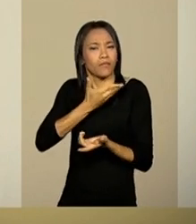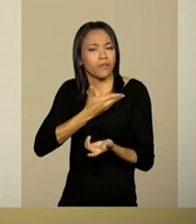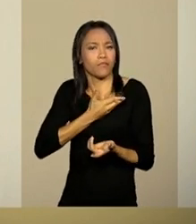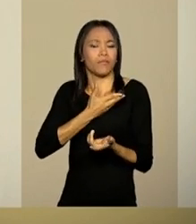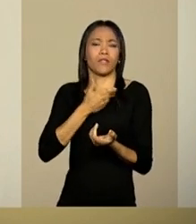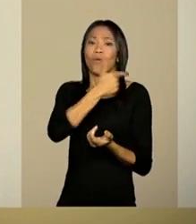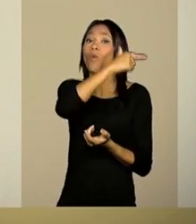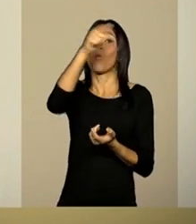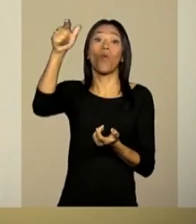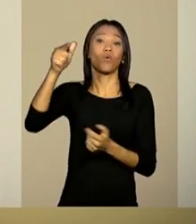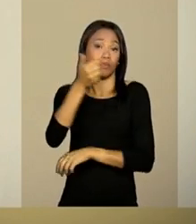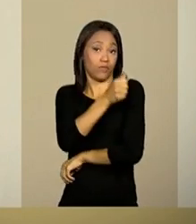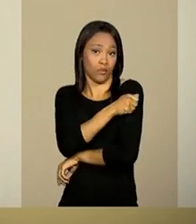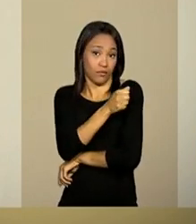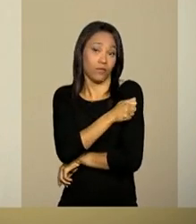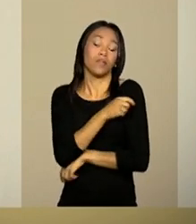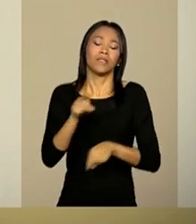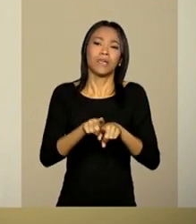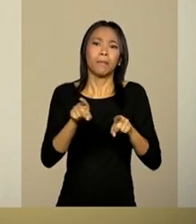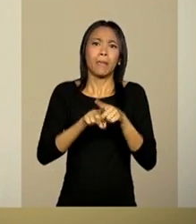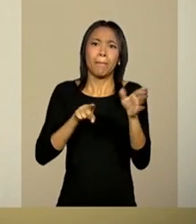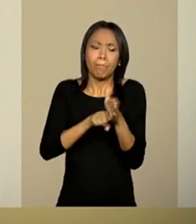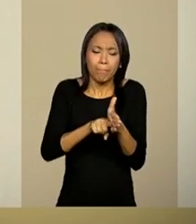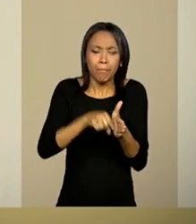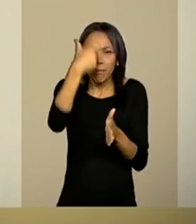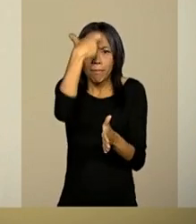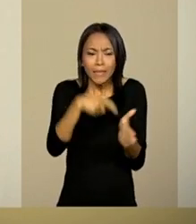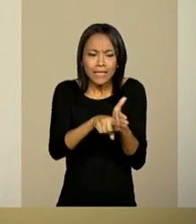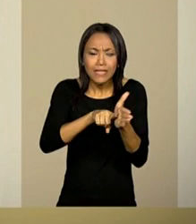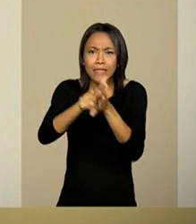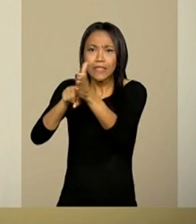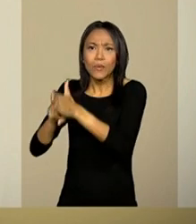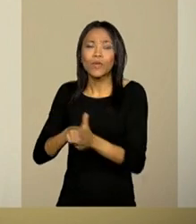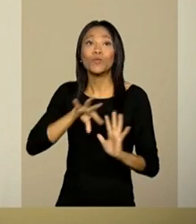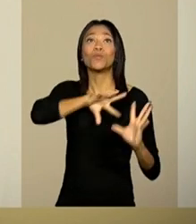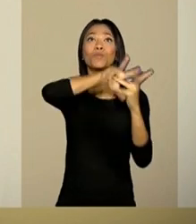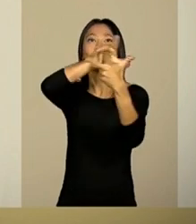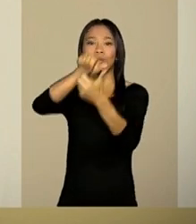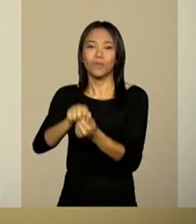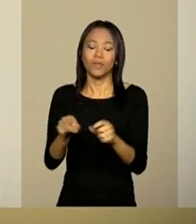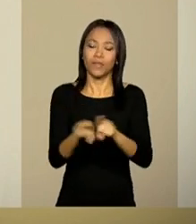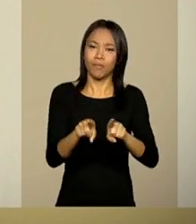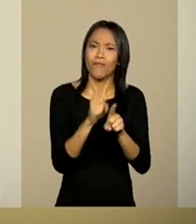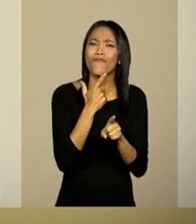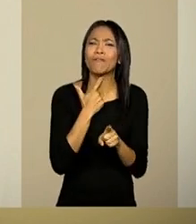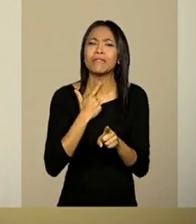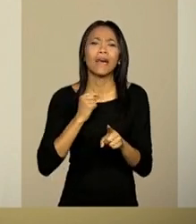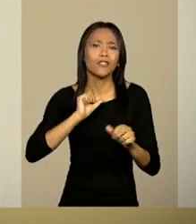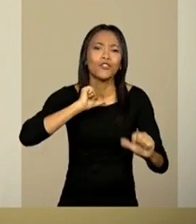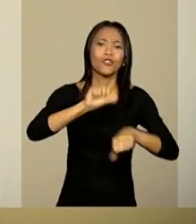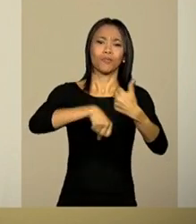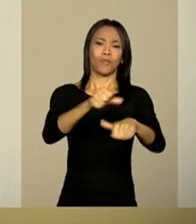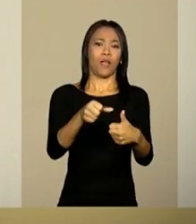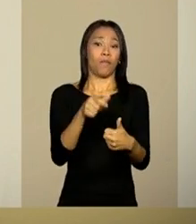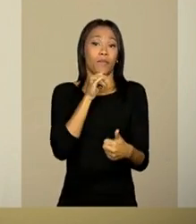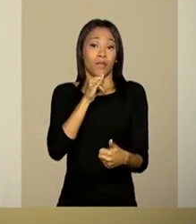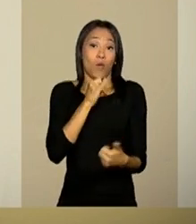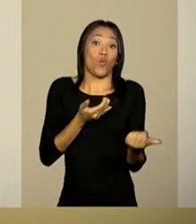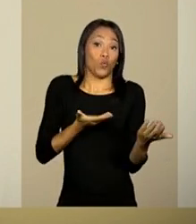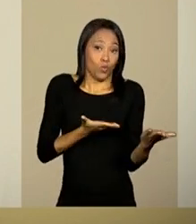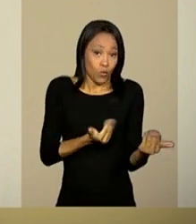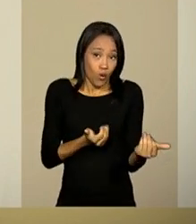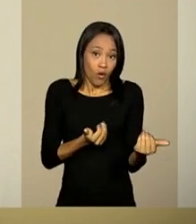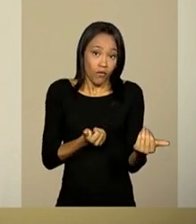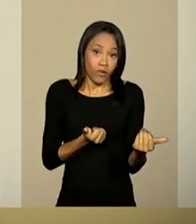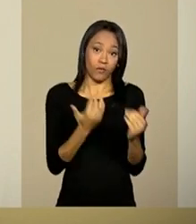estudantes e com pesquisadores do mundo todo e uma vontade enorme de realizar mudanças os jovens do Ciência sem